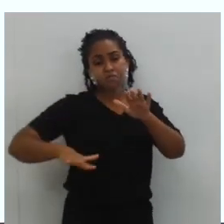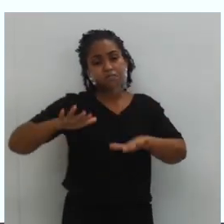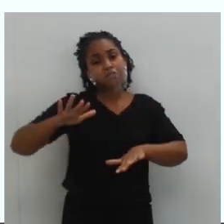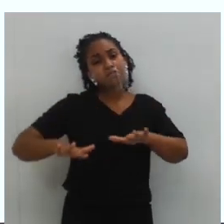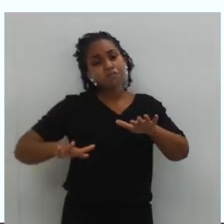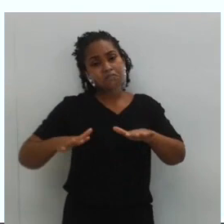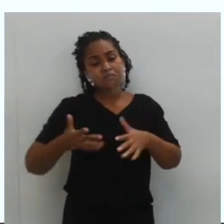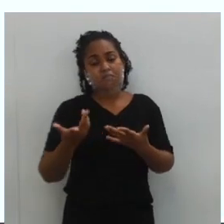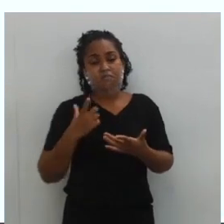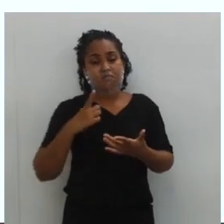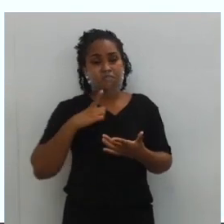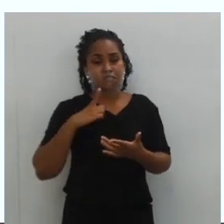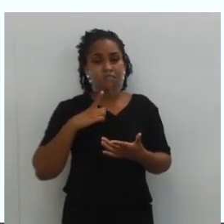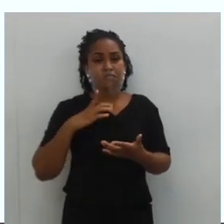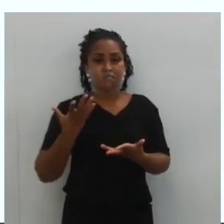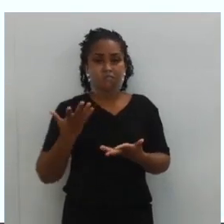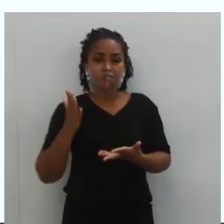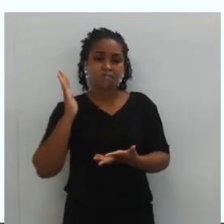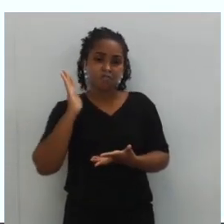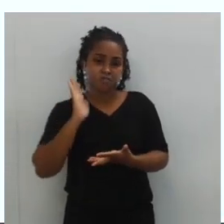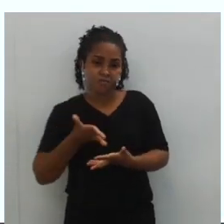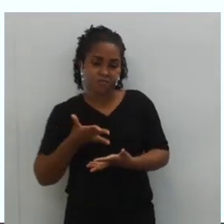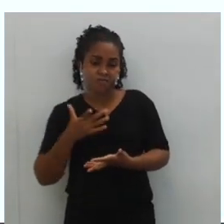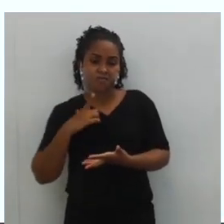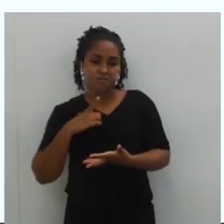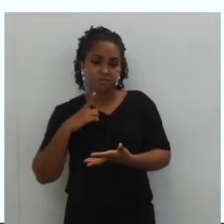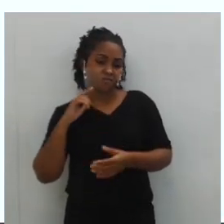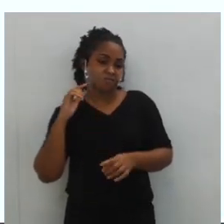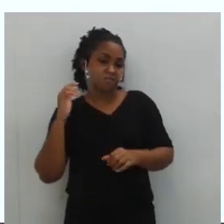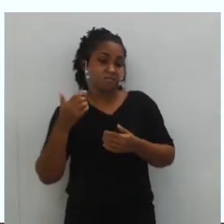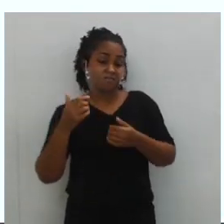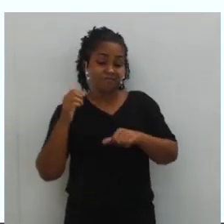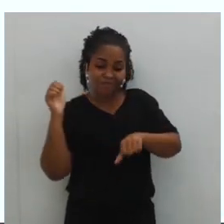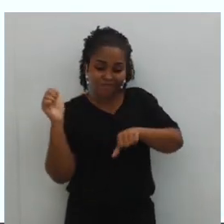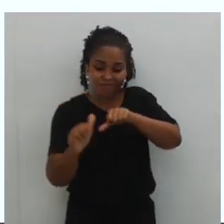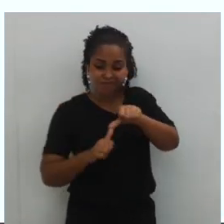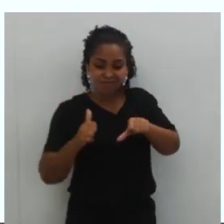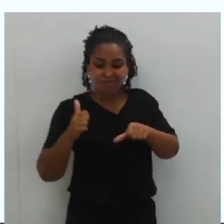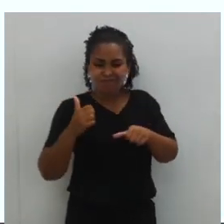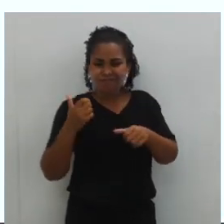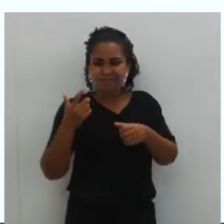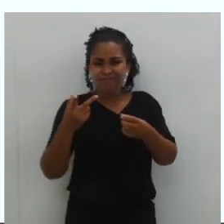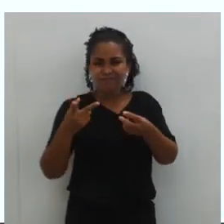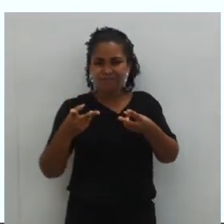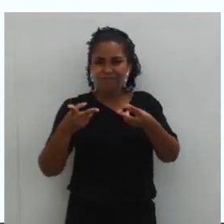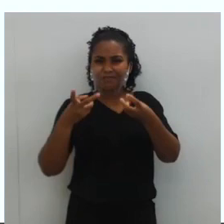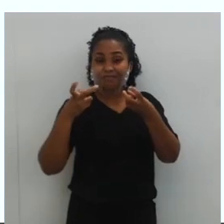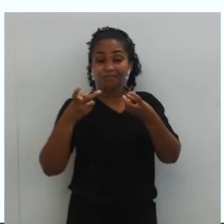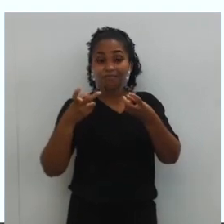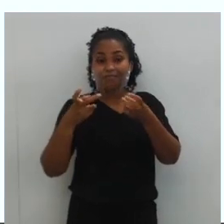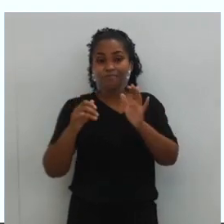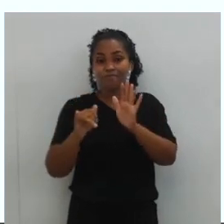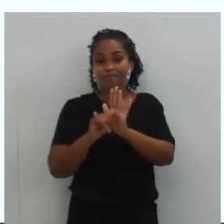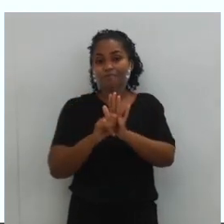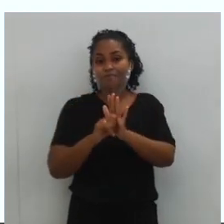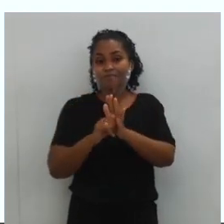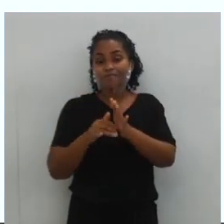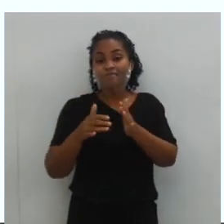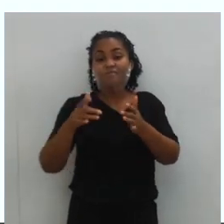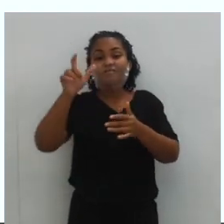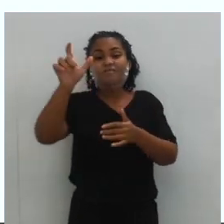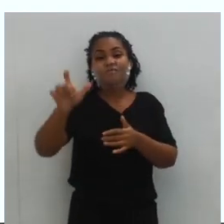Tem personagens que mudam completamente, que você não consegue identificar o ator por